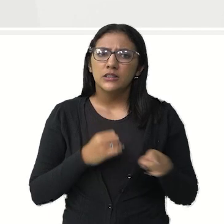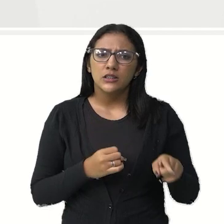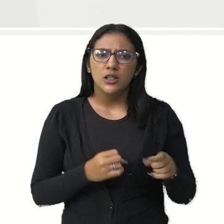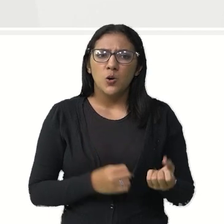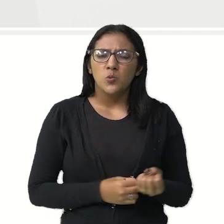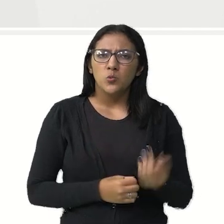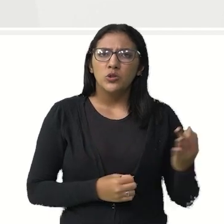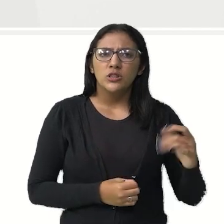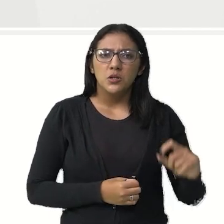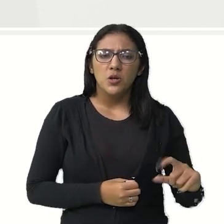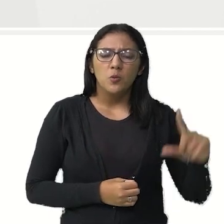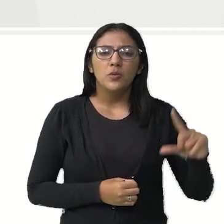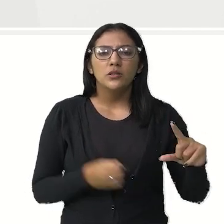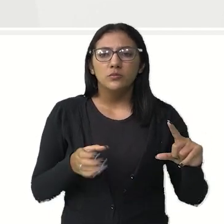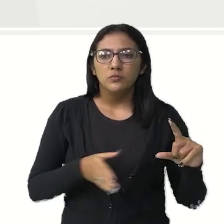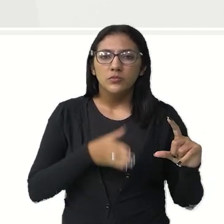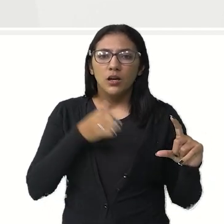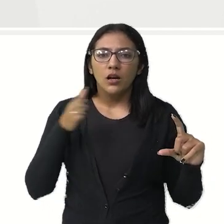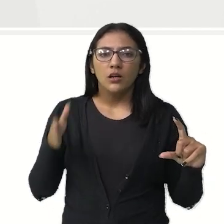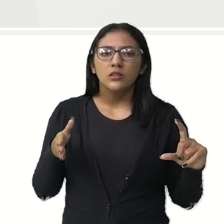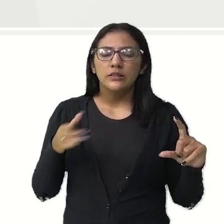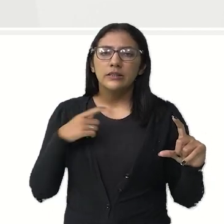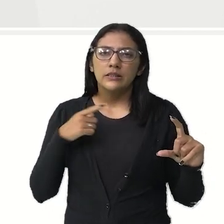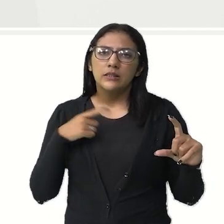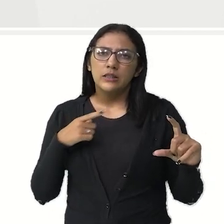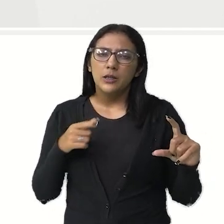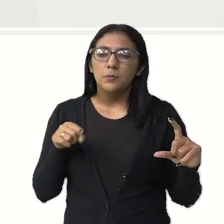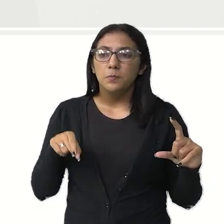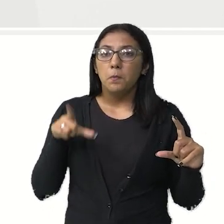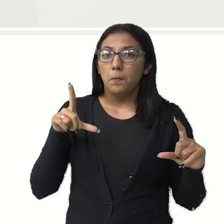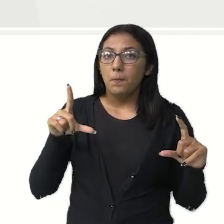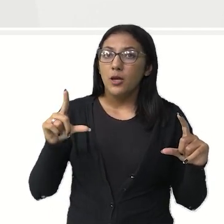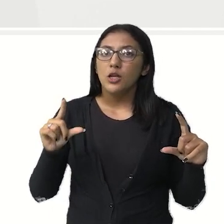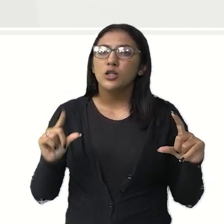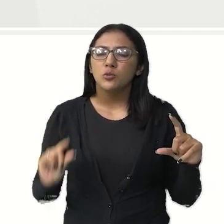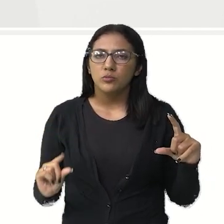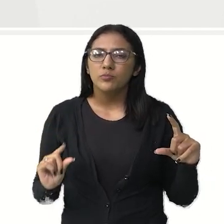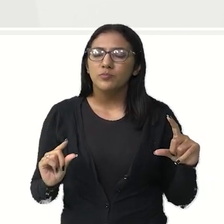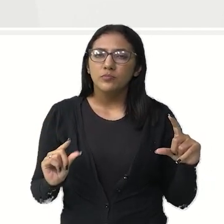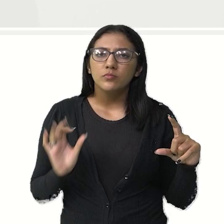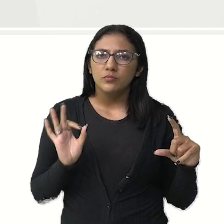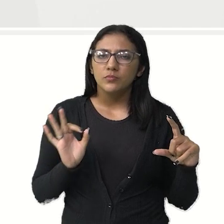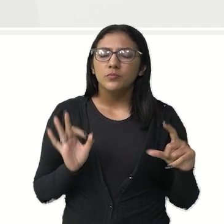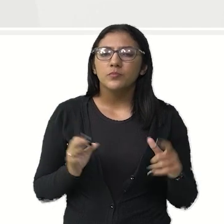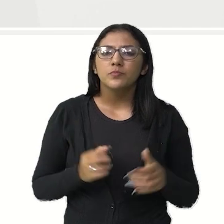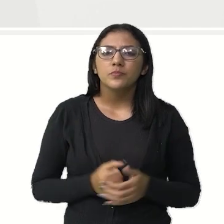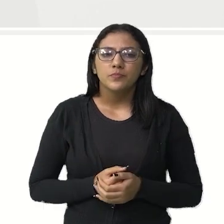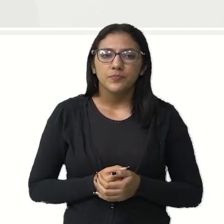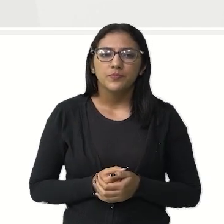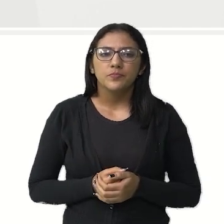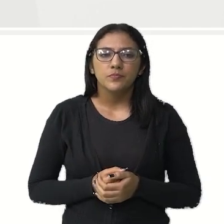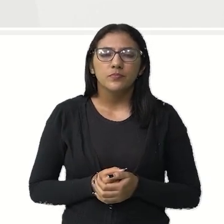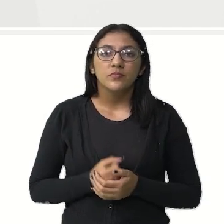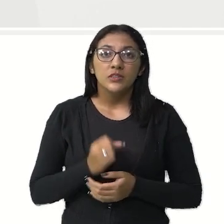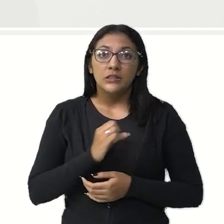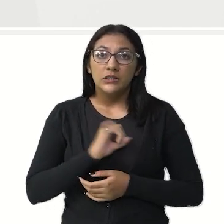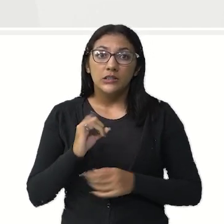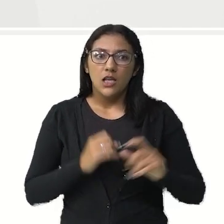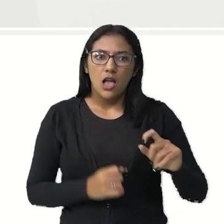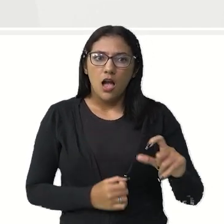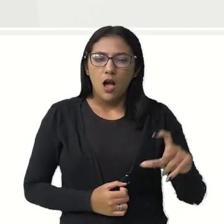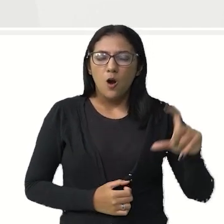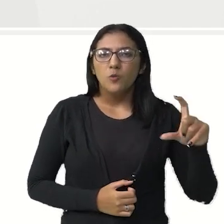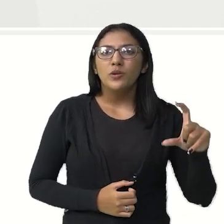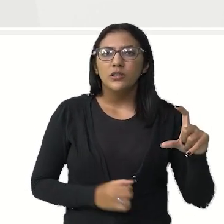impressoras, o tempo de impressão vai ser, com certeza, menor, tá bom? Então, se eu aumento de um